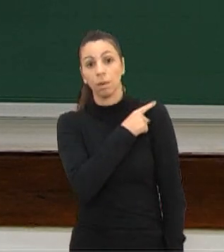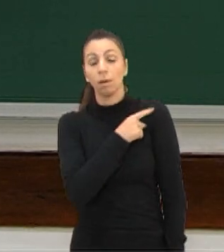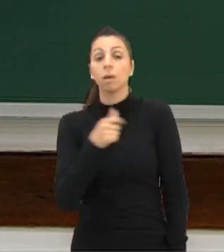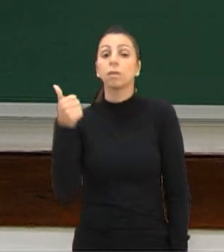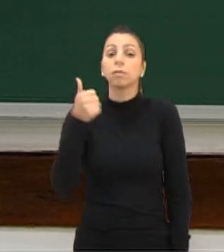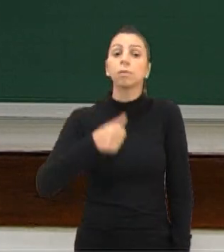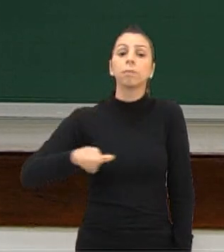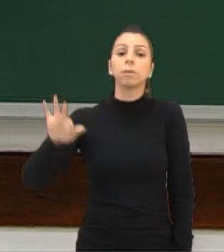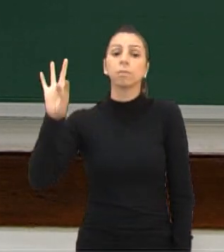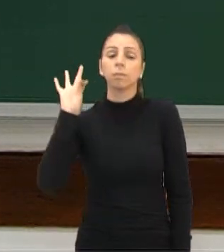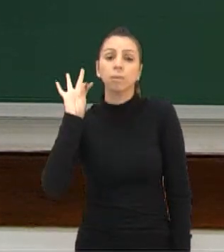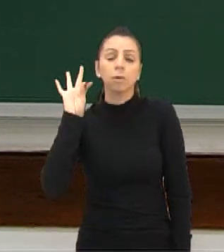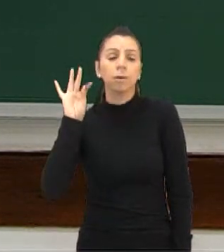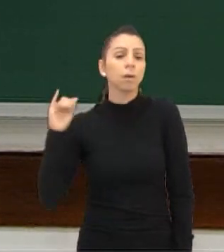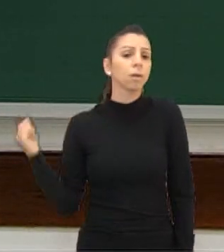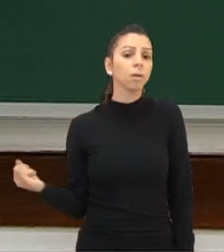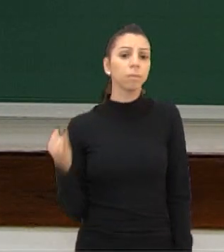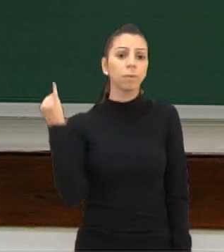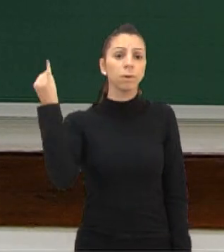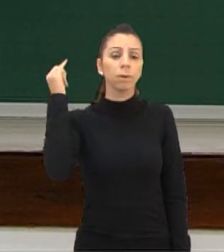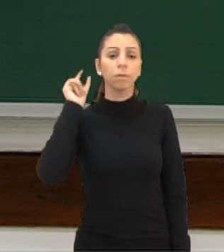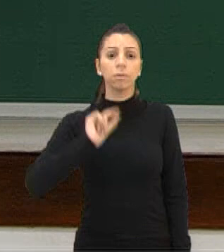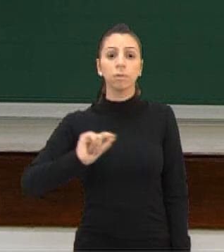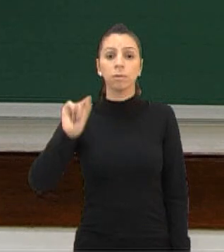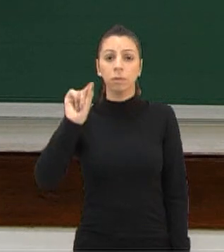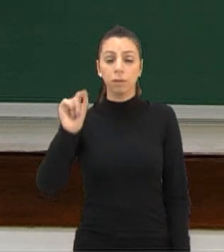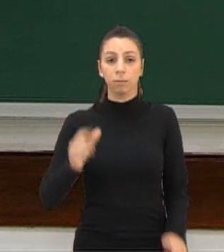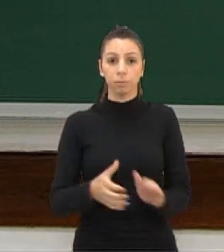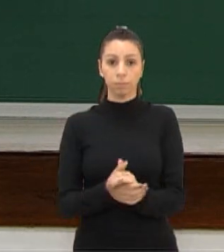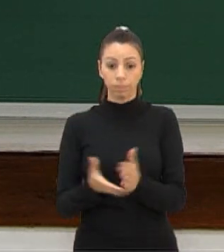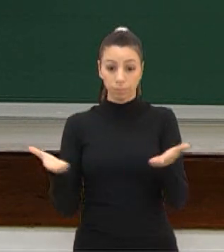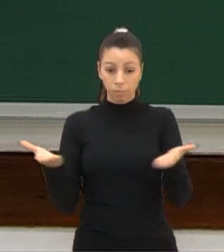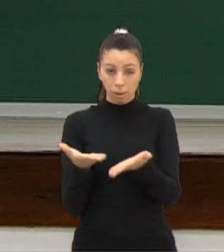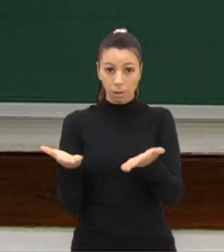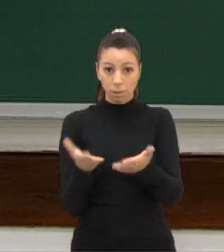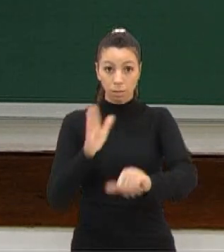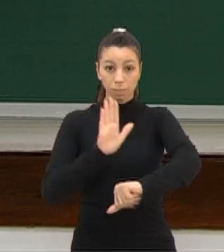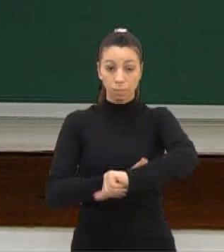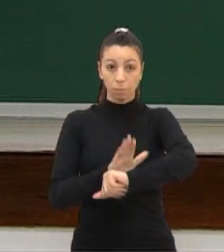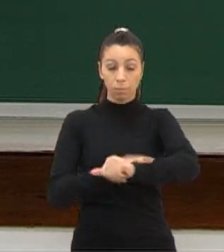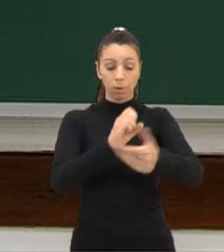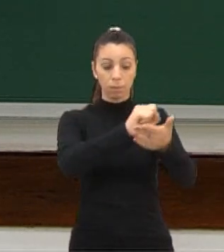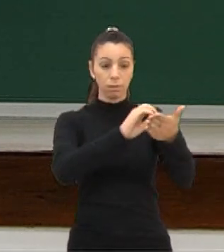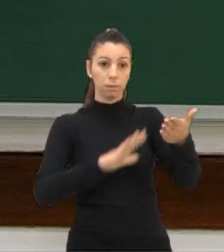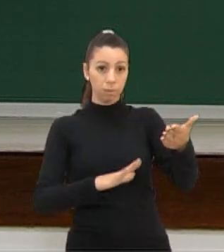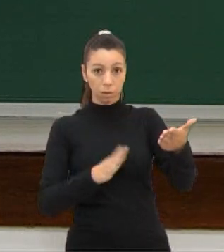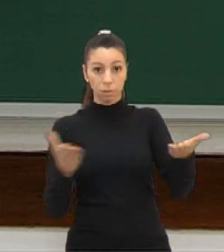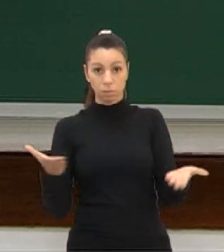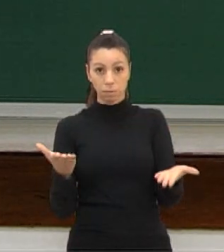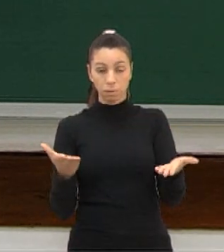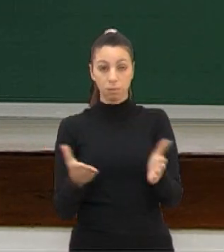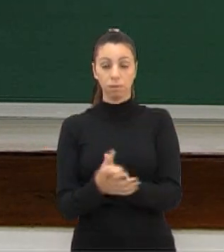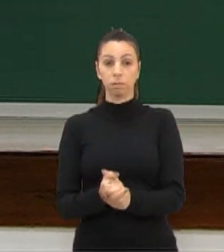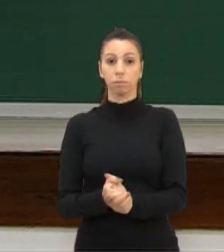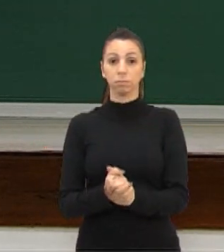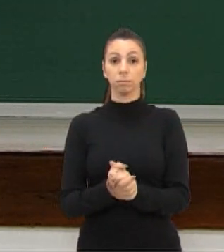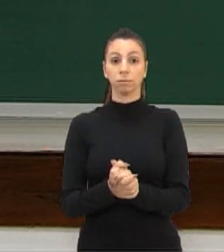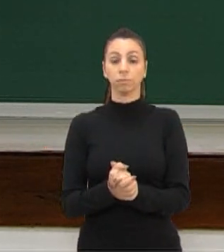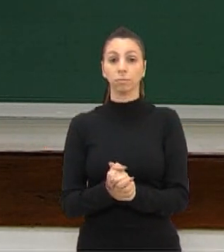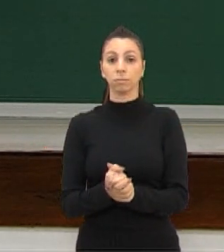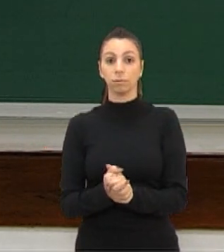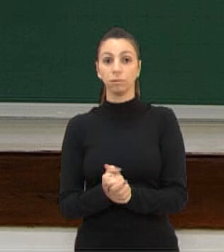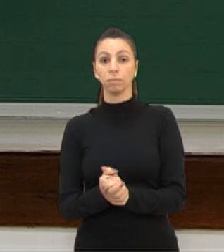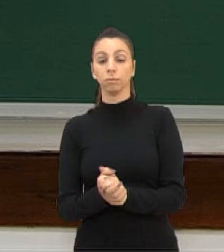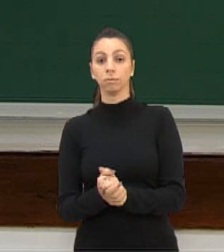é extremamente importante vocês, né, nesse momento, nessa aula, nos exercícios que vocês farão, né, retomar a